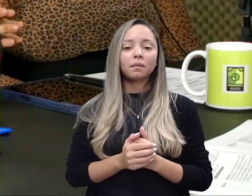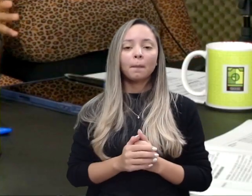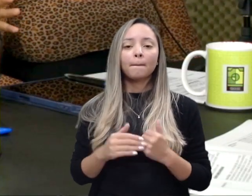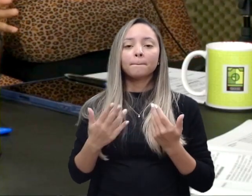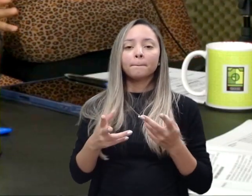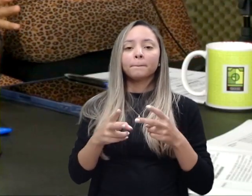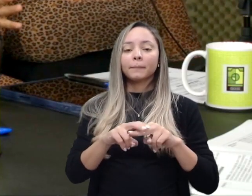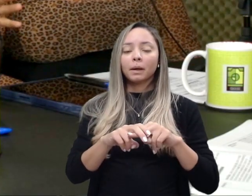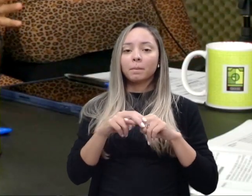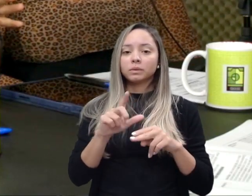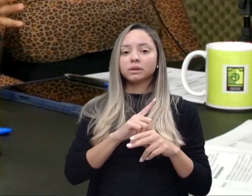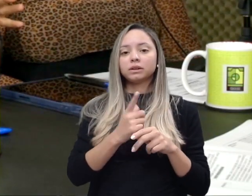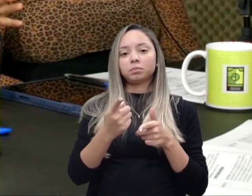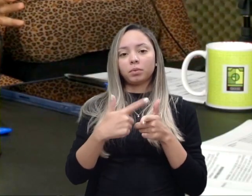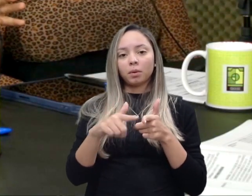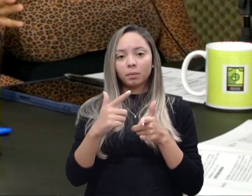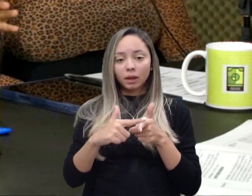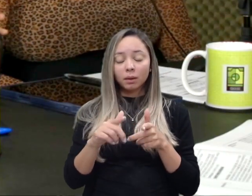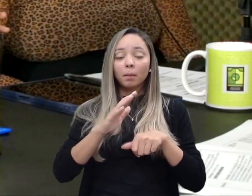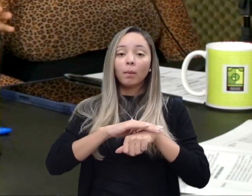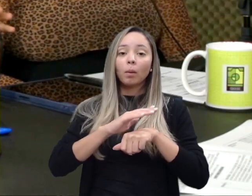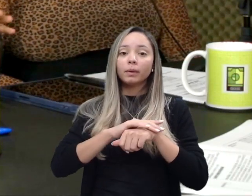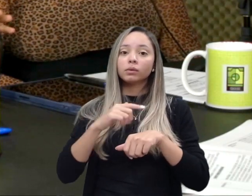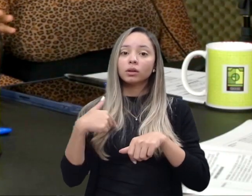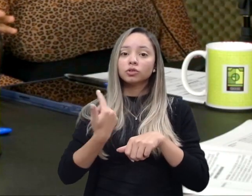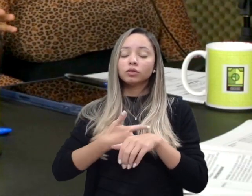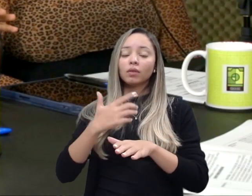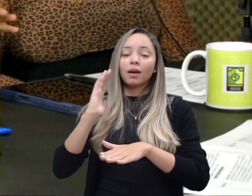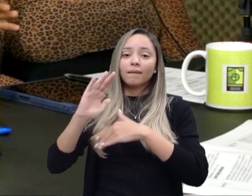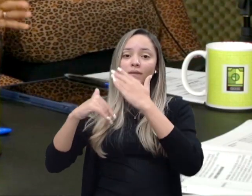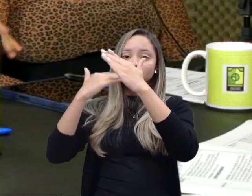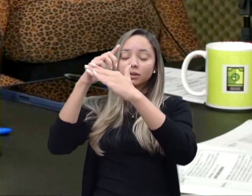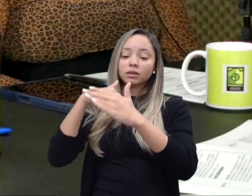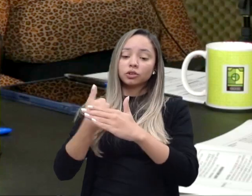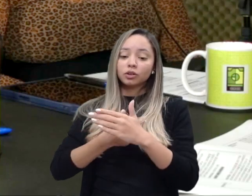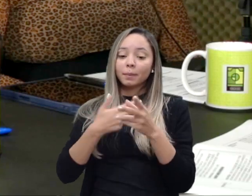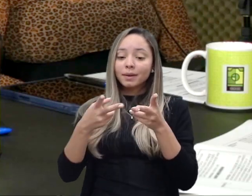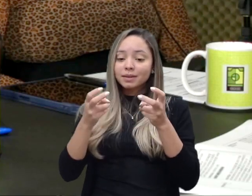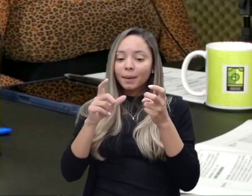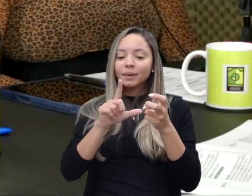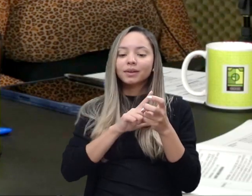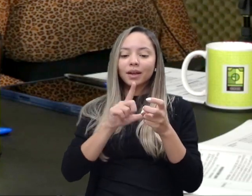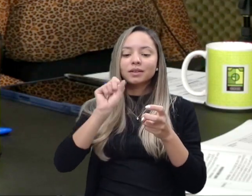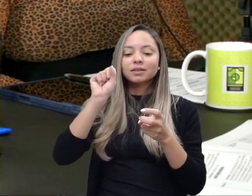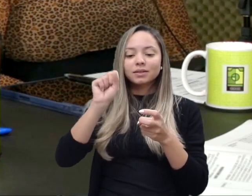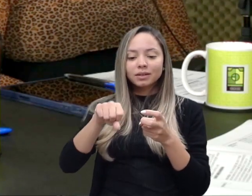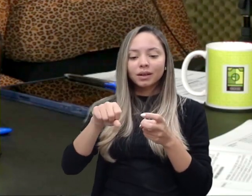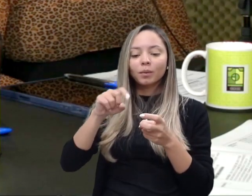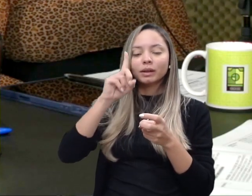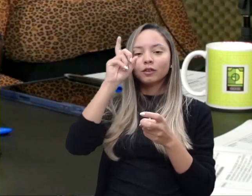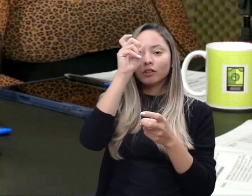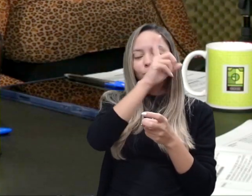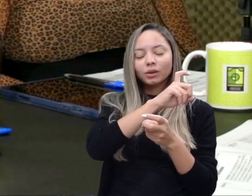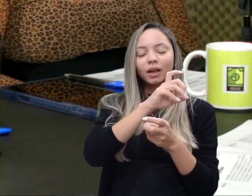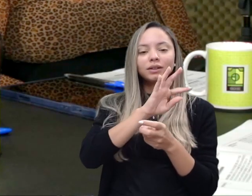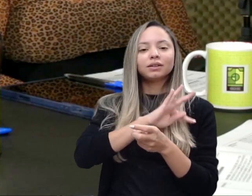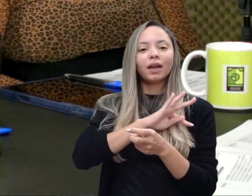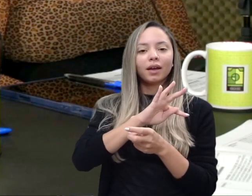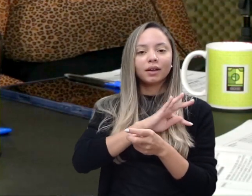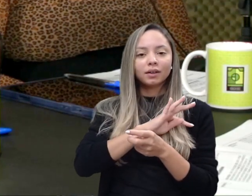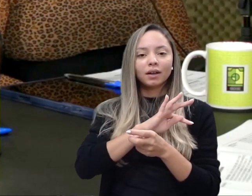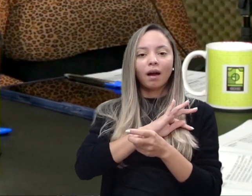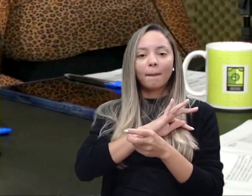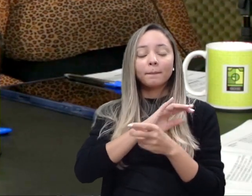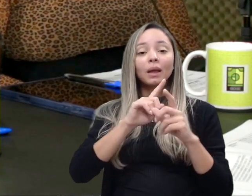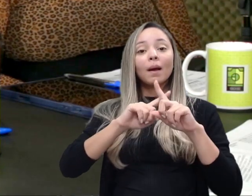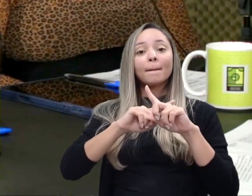lugar. Quando a gente vai avançando, a gente encontra uma dificuldade técnica de muitos profissionais. Quando a gente avança em